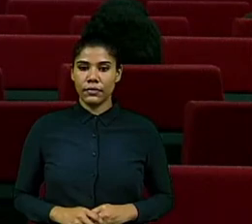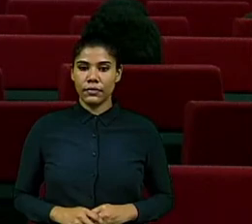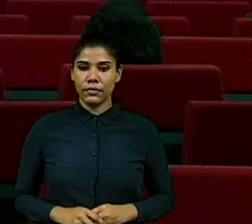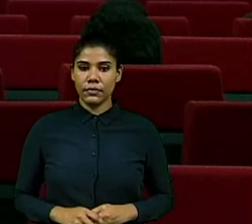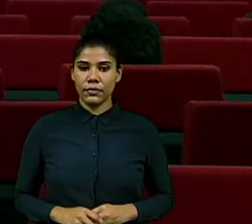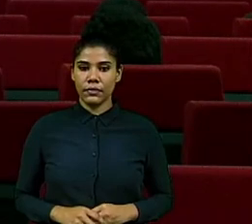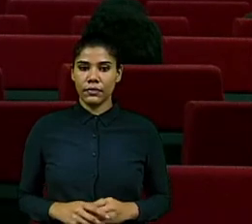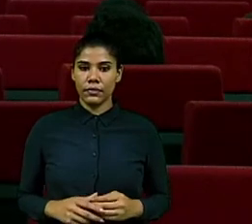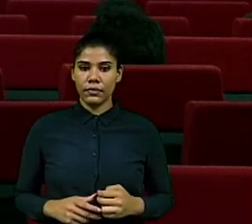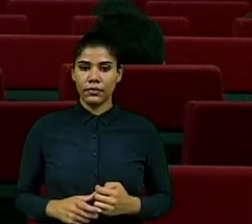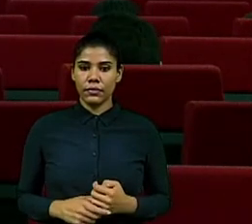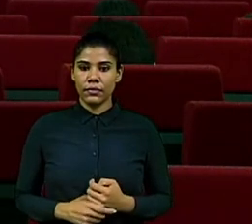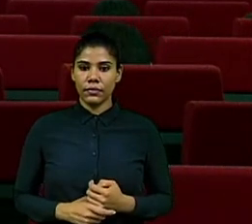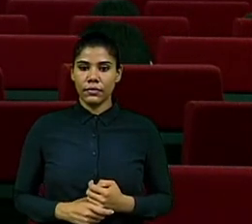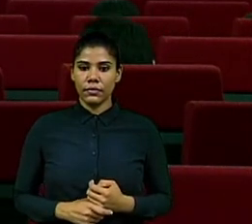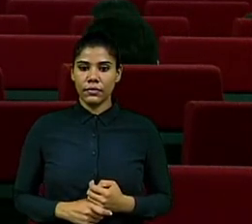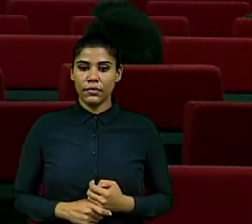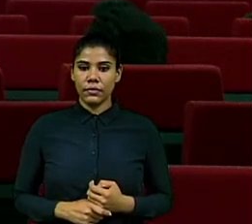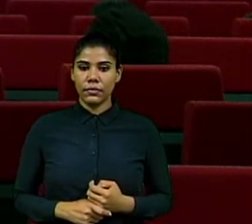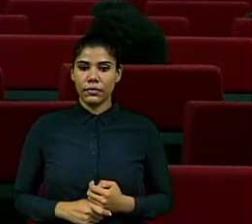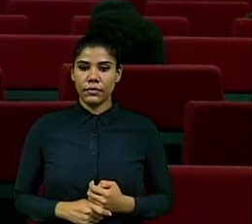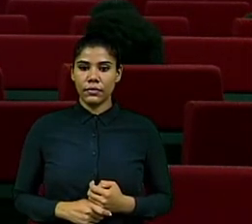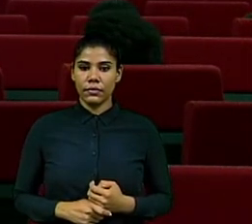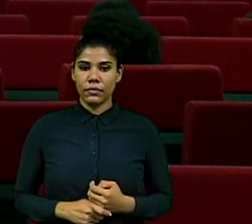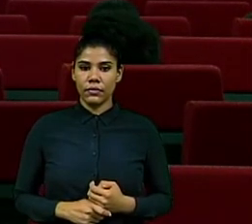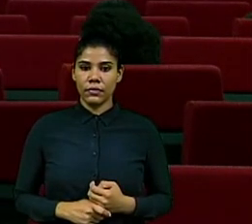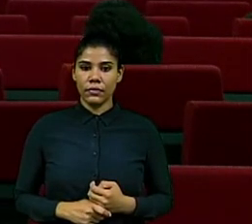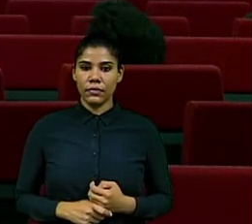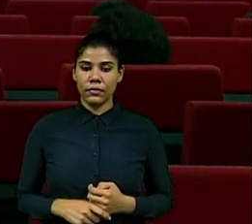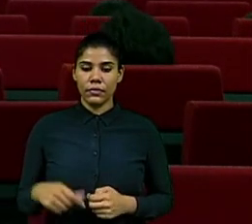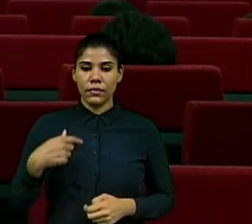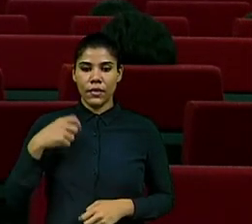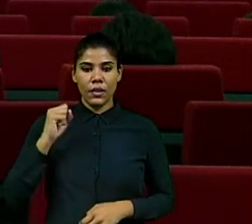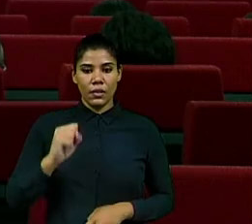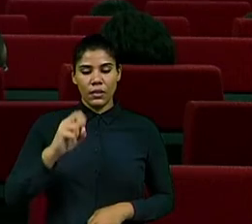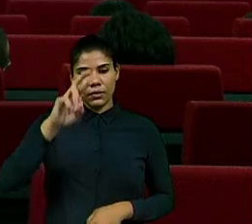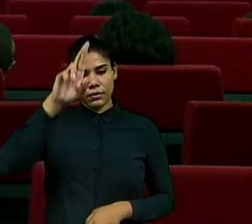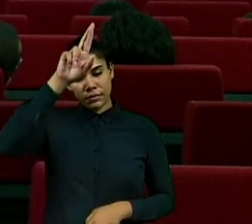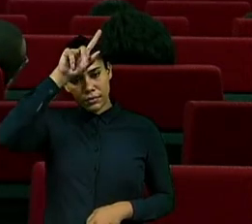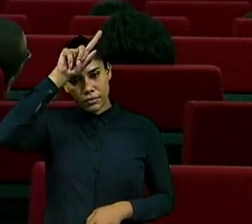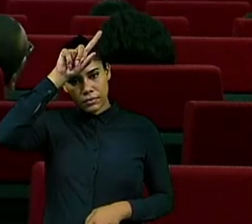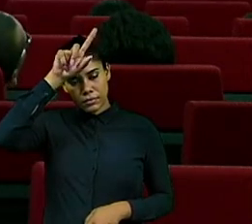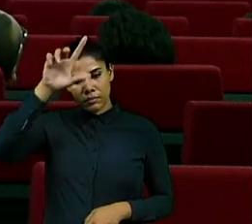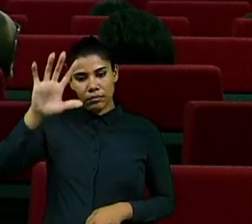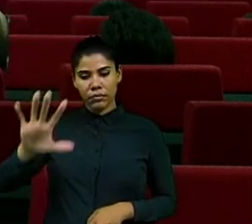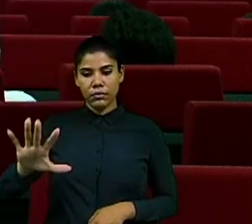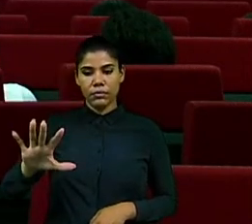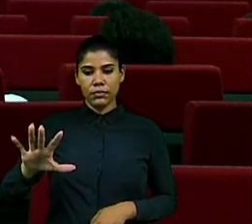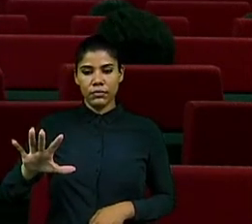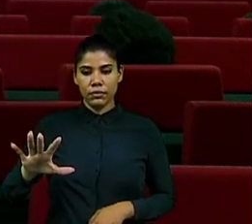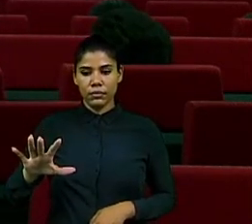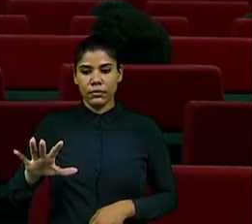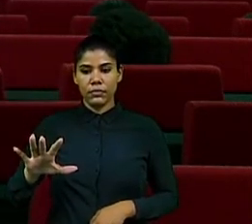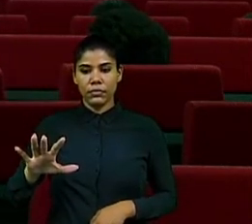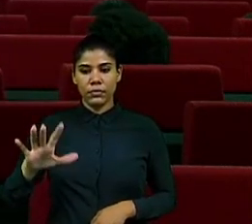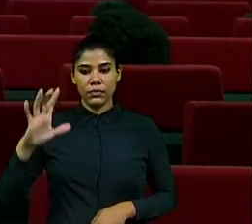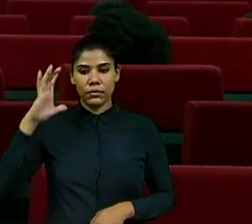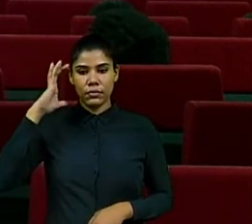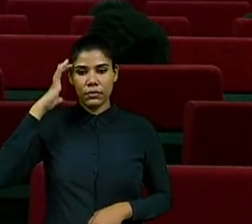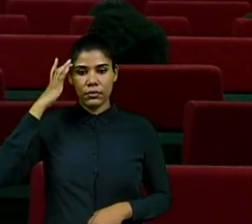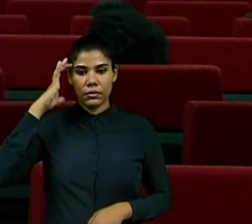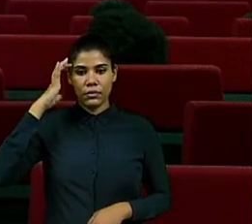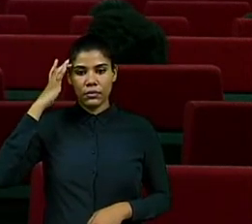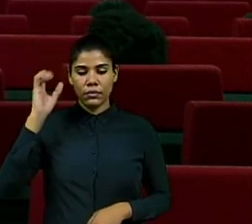eu posso tá enganada Tá mas eu acho que sim